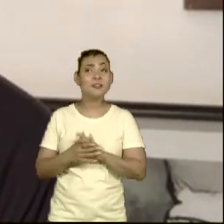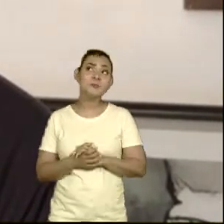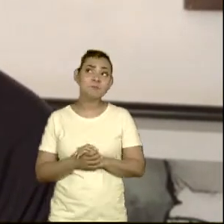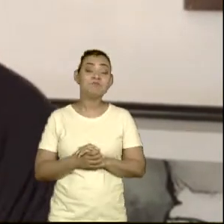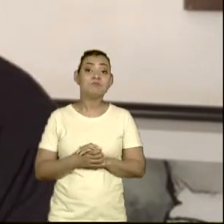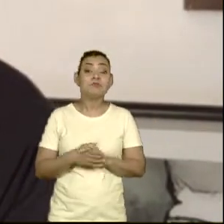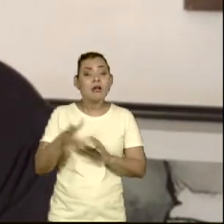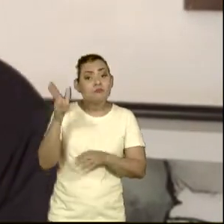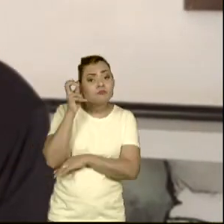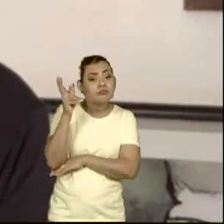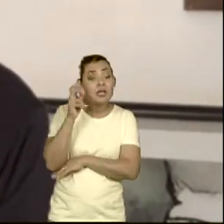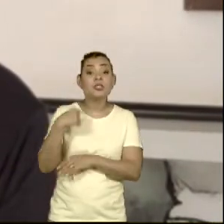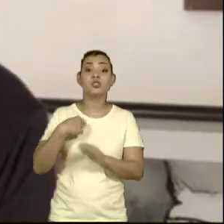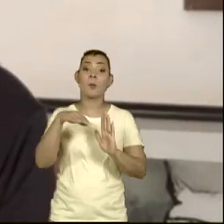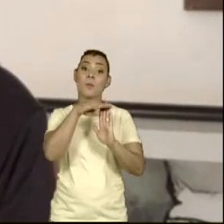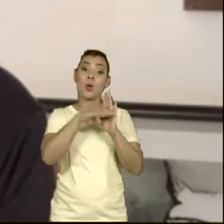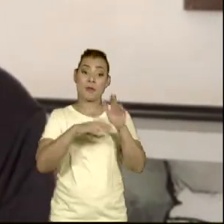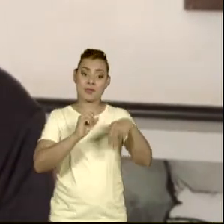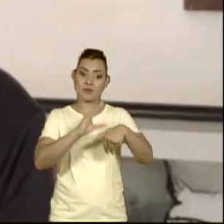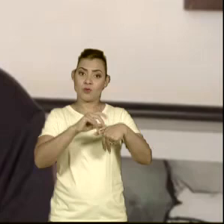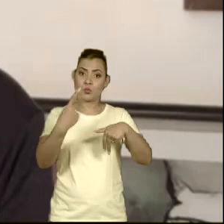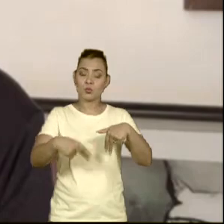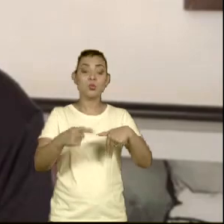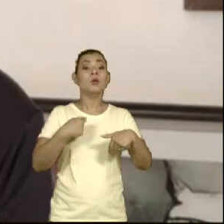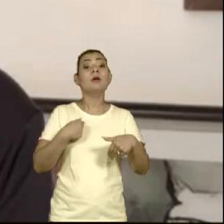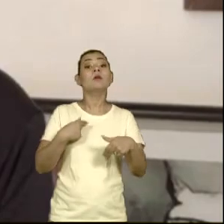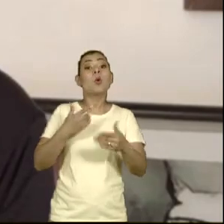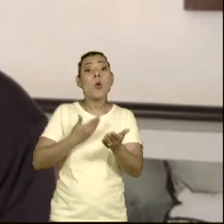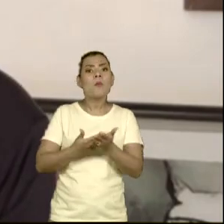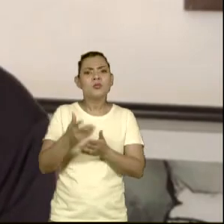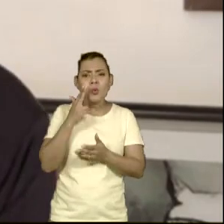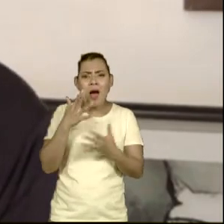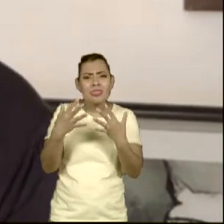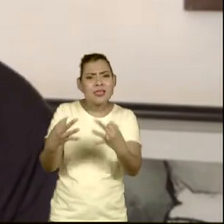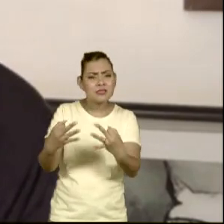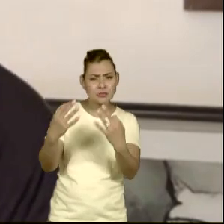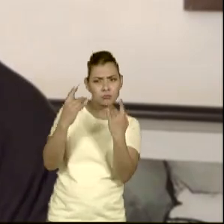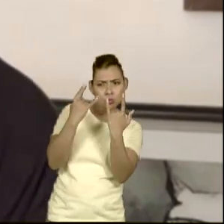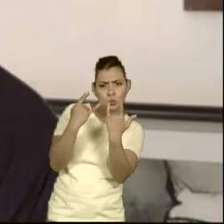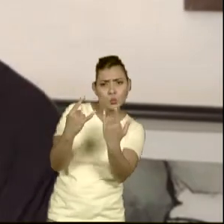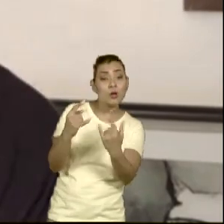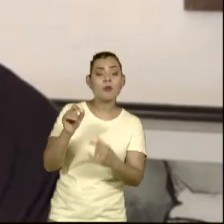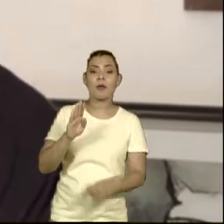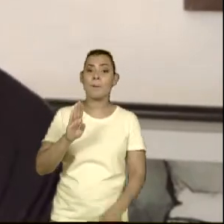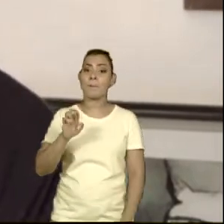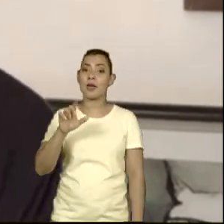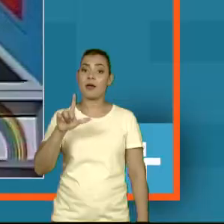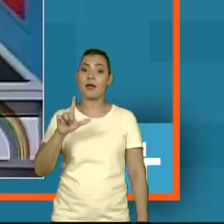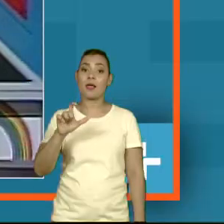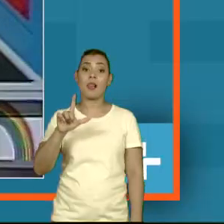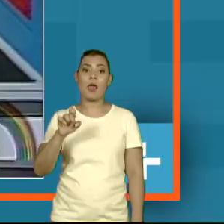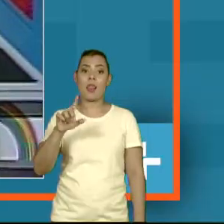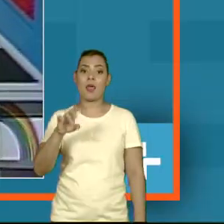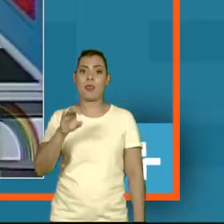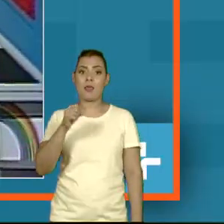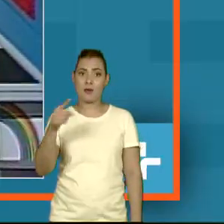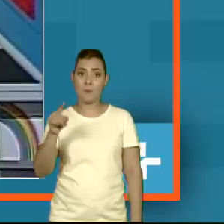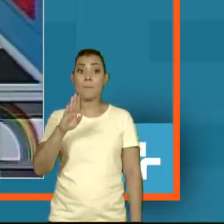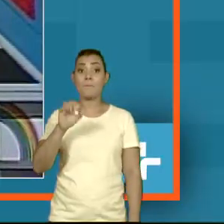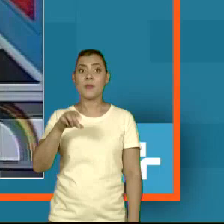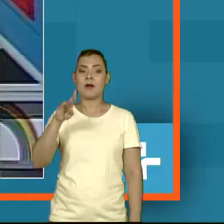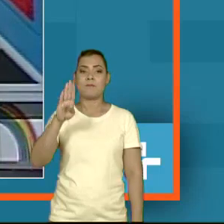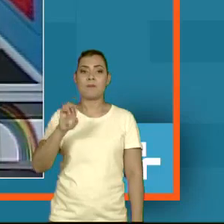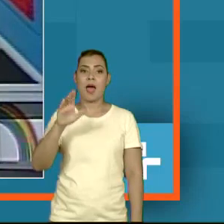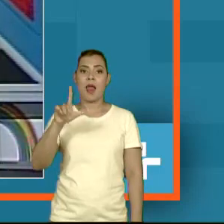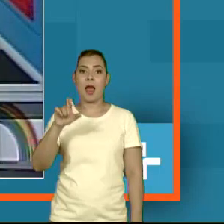E tinha um programa da TV Cultura que passava e que começou a me chamar muito a atenção, chamado Bambalalão. para quem não é dessa